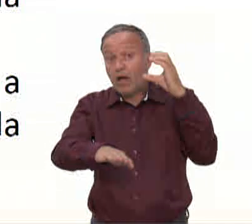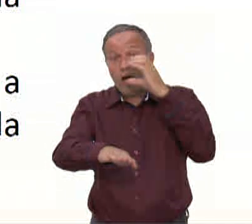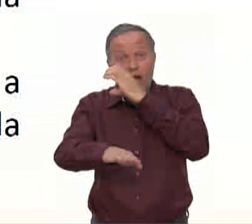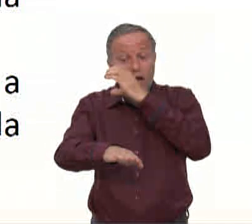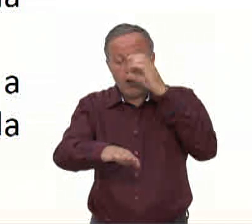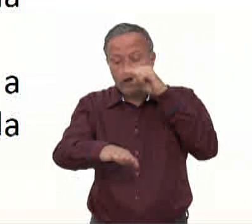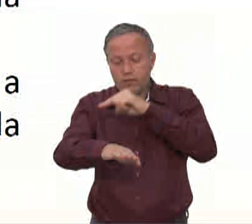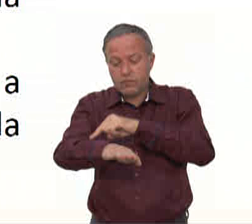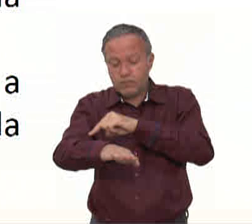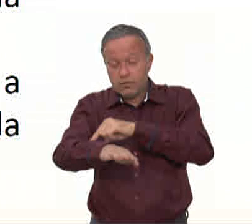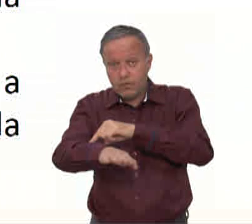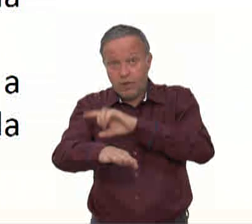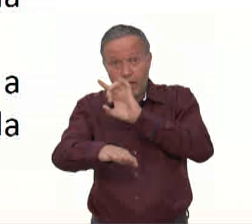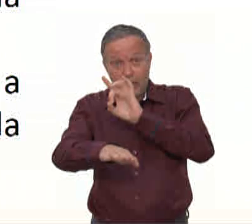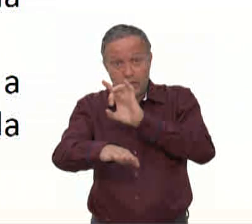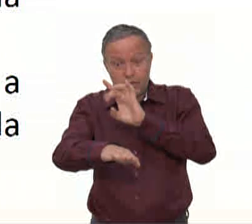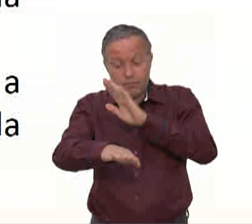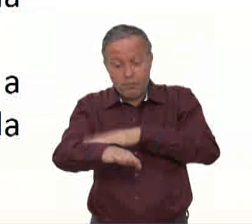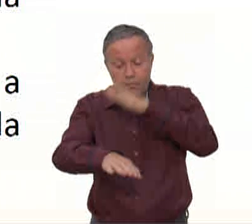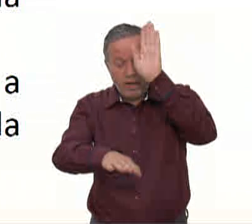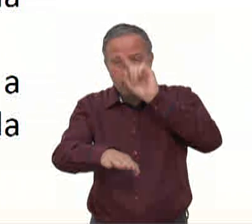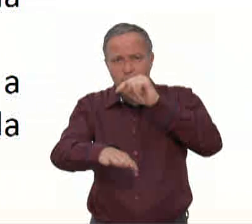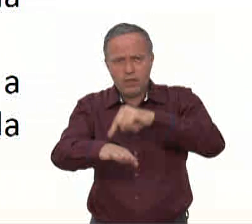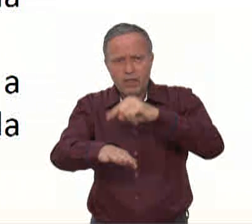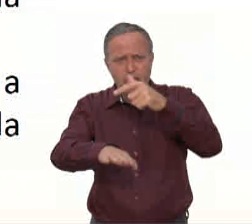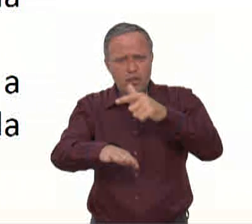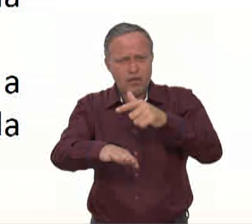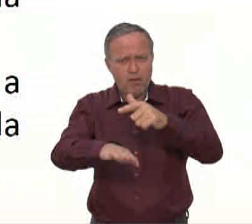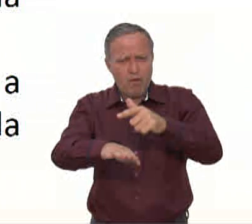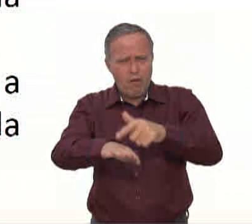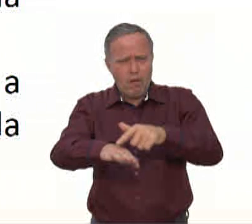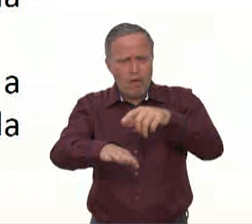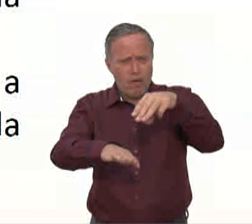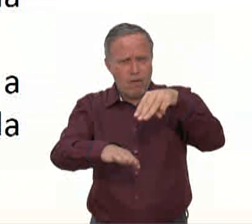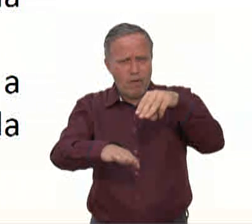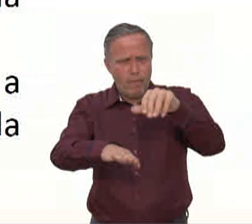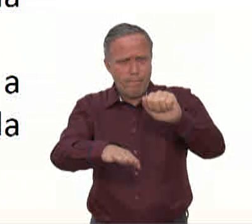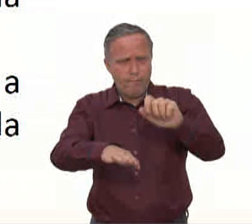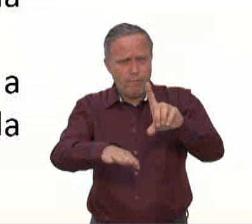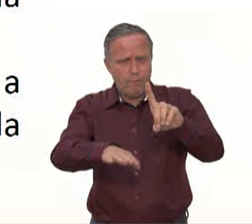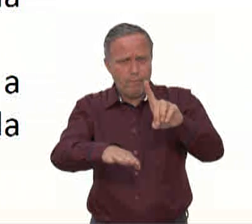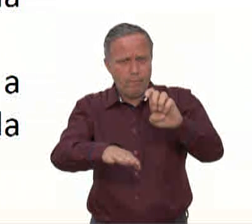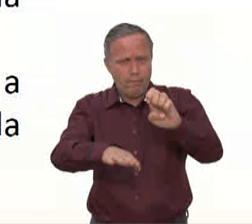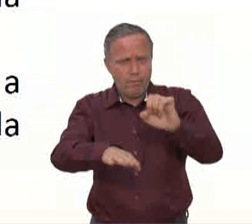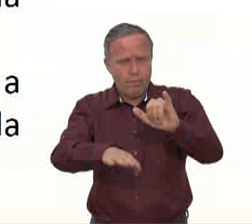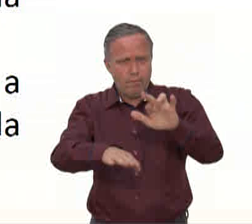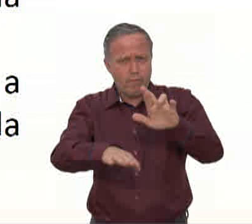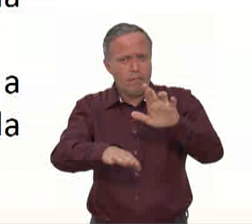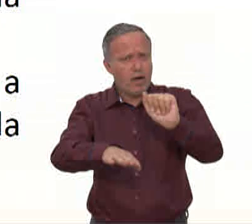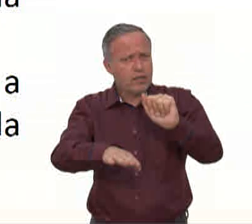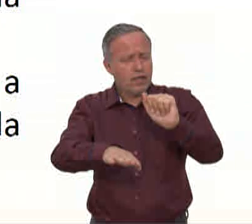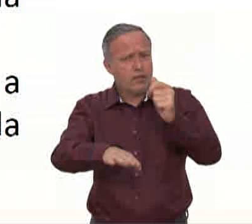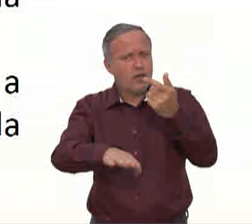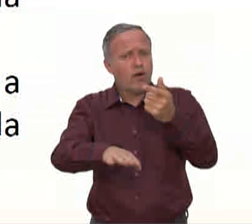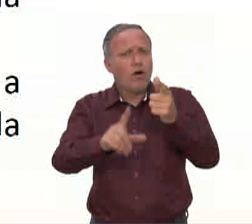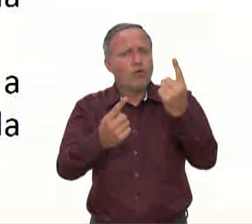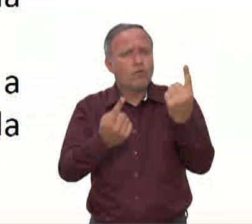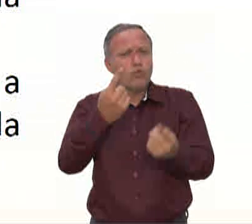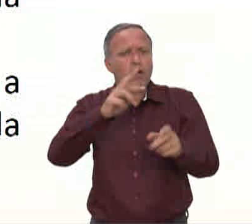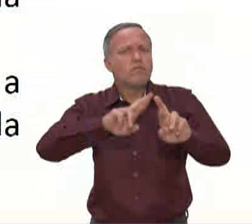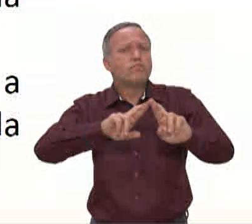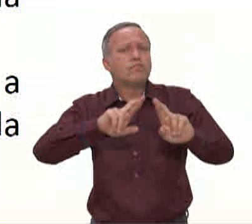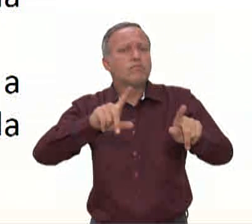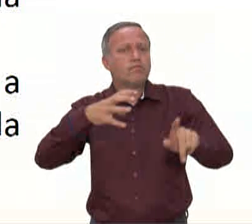da cerâmica ser maior do que da madeira. Então, vou dar um tempinho para que vocês venham a responder essa questão.